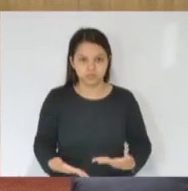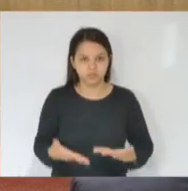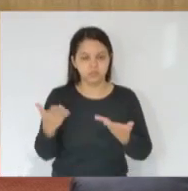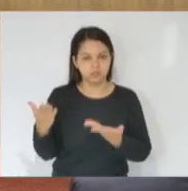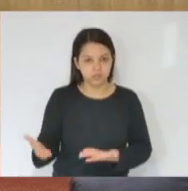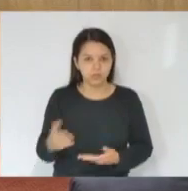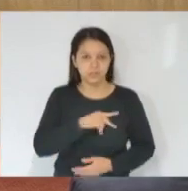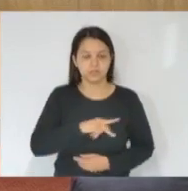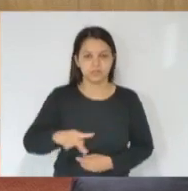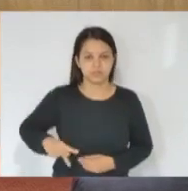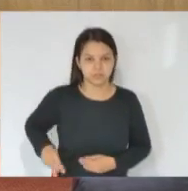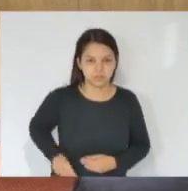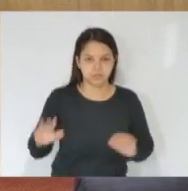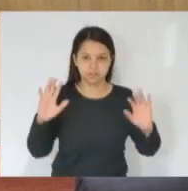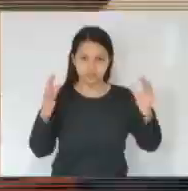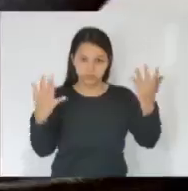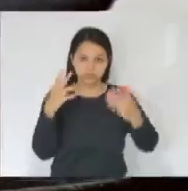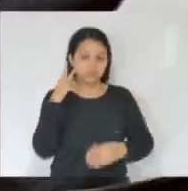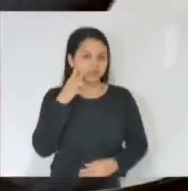presidente da Festa do Vinho,